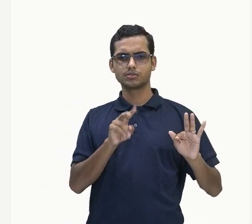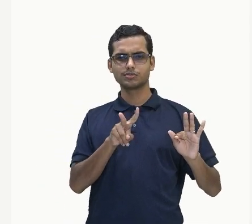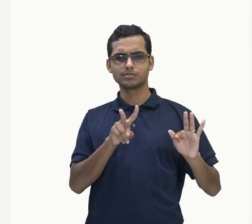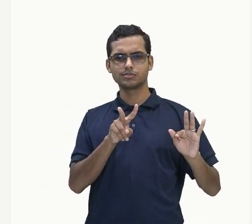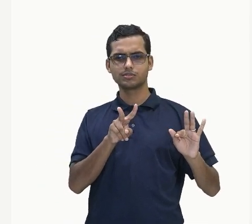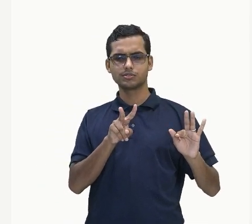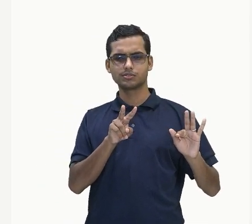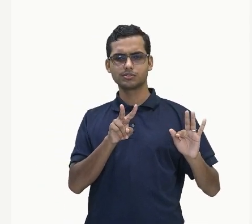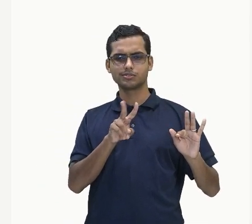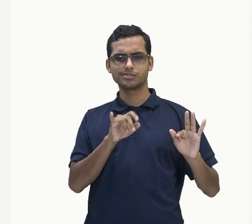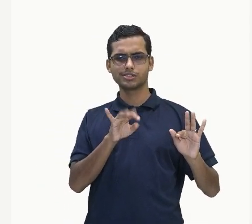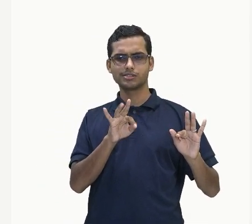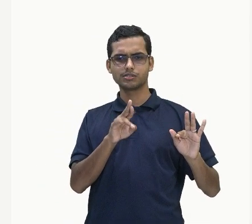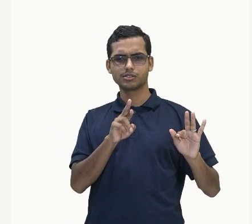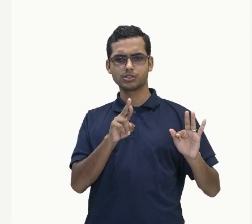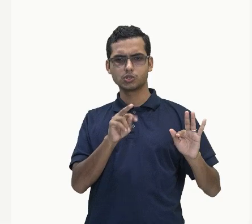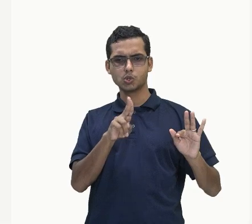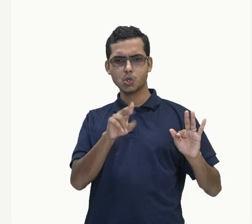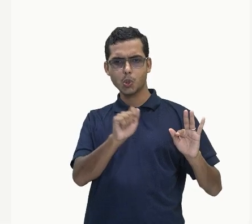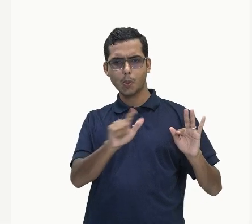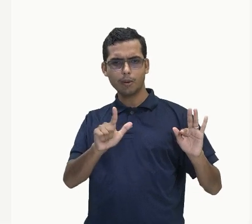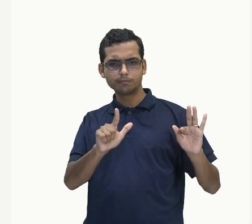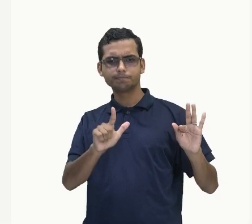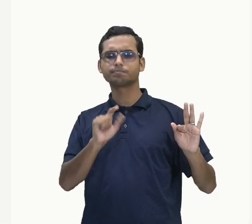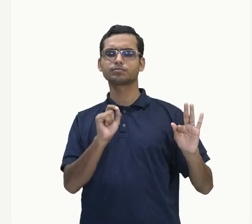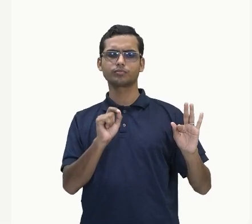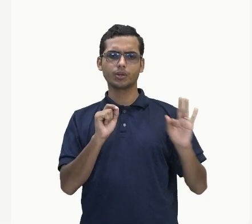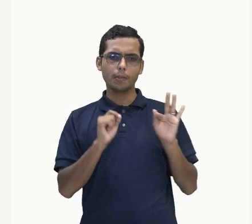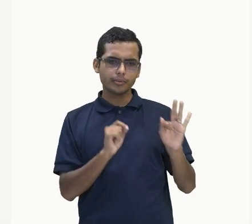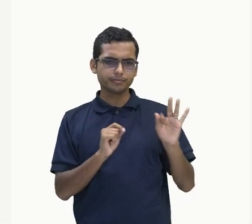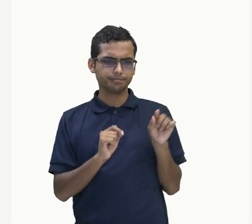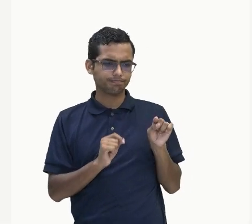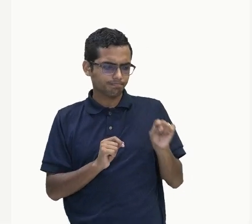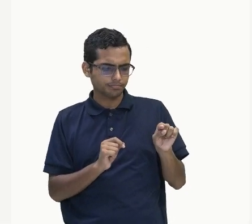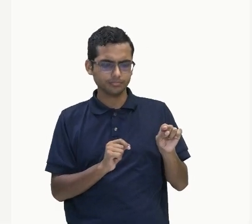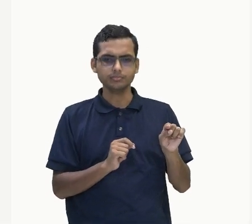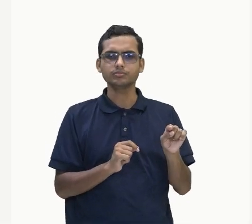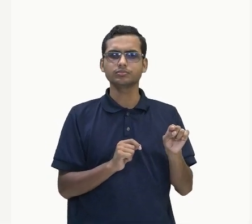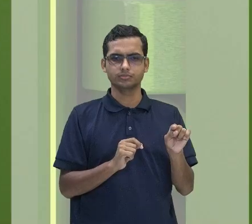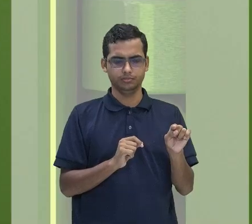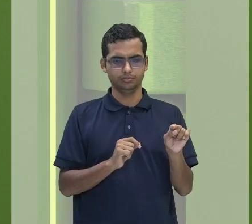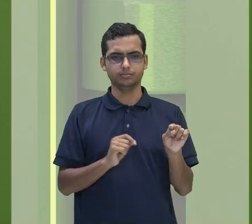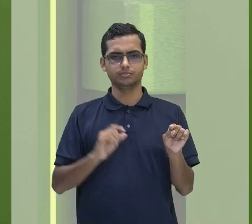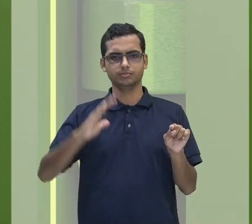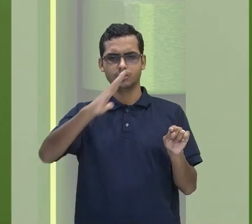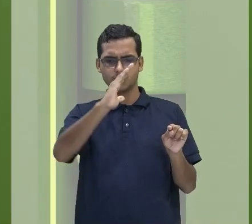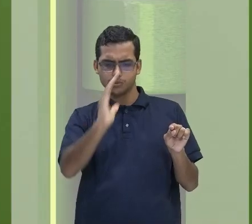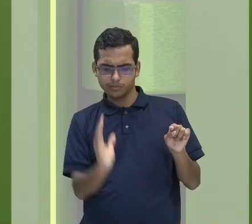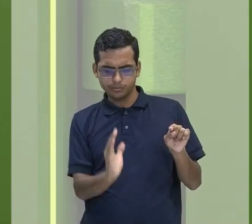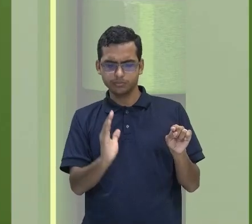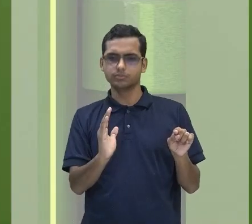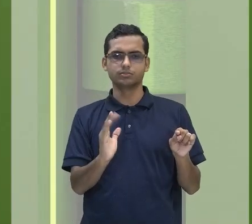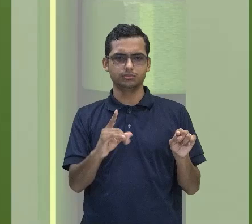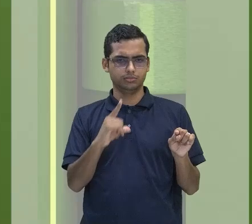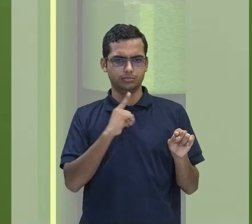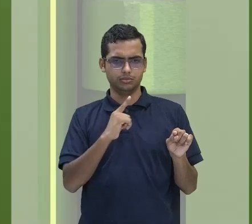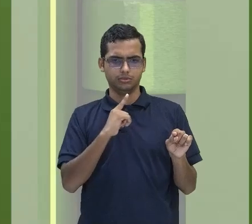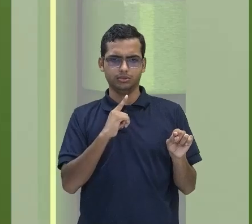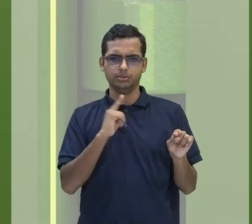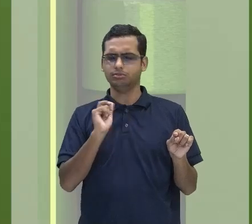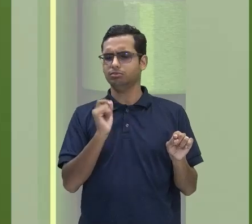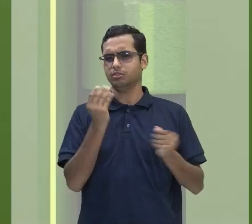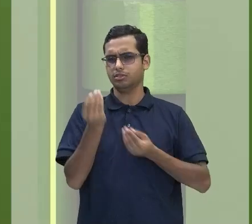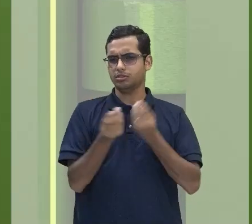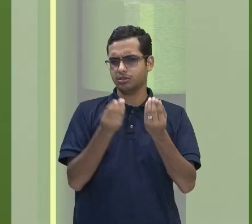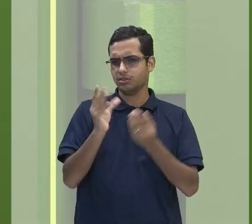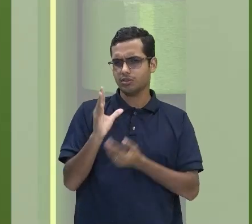foco virtual. O foco do espelho convexo está atrás do espelho. Para que a gente entenda como é que isso acontece, a gente tem aí